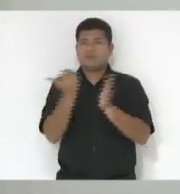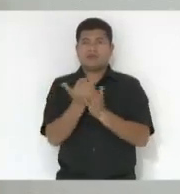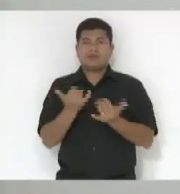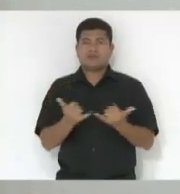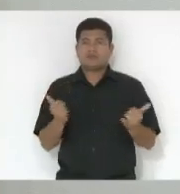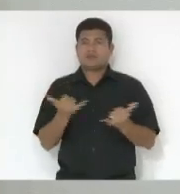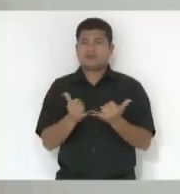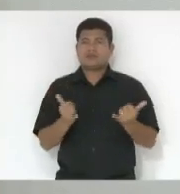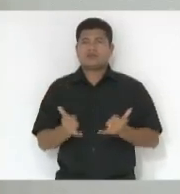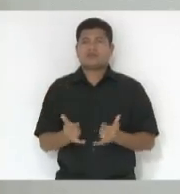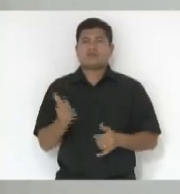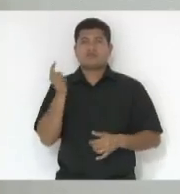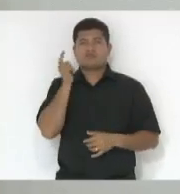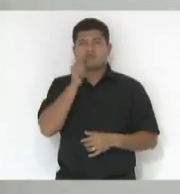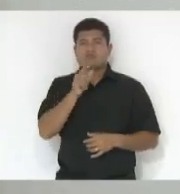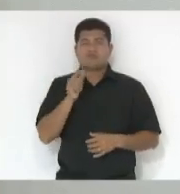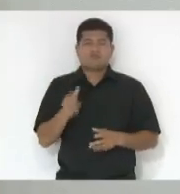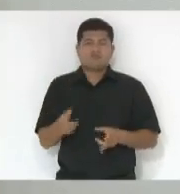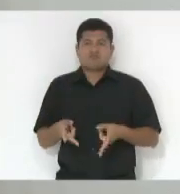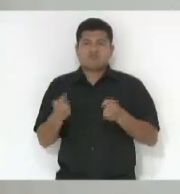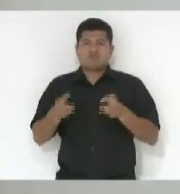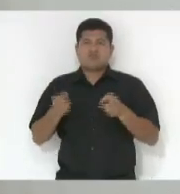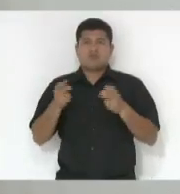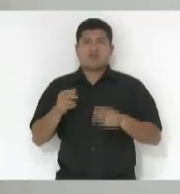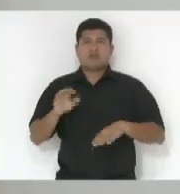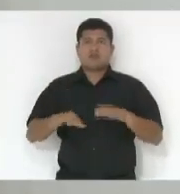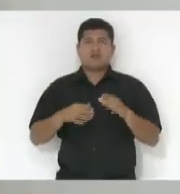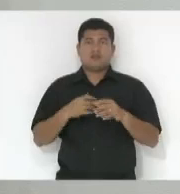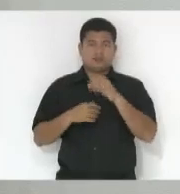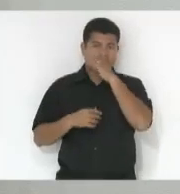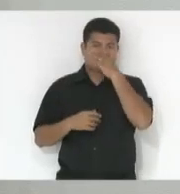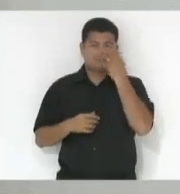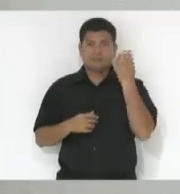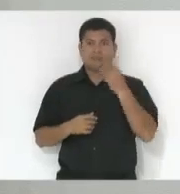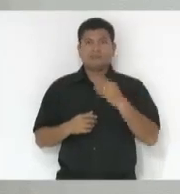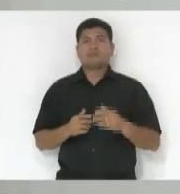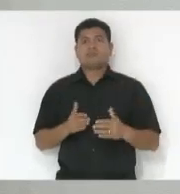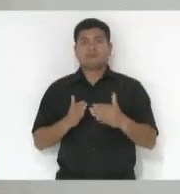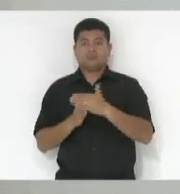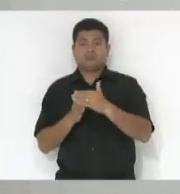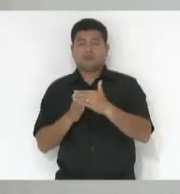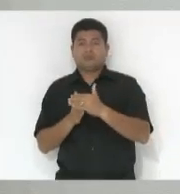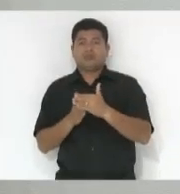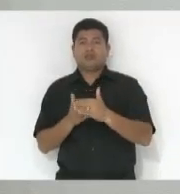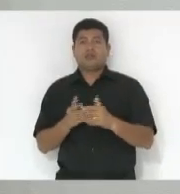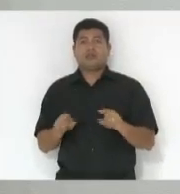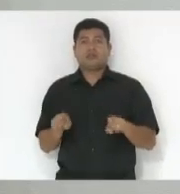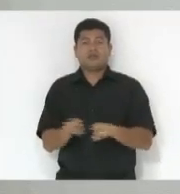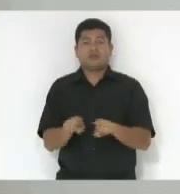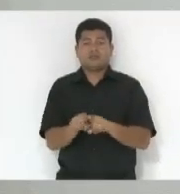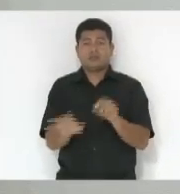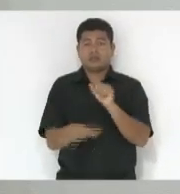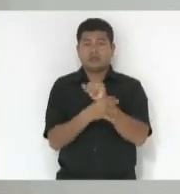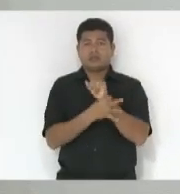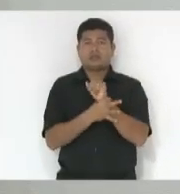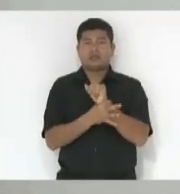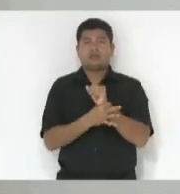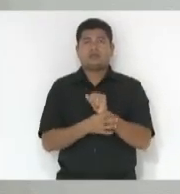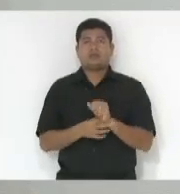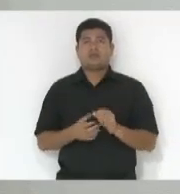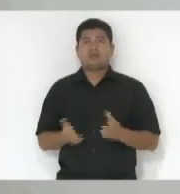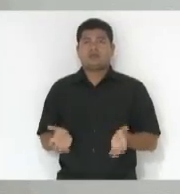para a geração de energia são limitados. Ou, para garantir o aumento de oferta, é